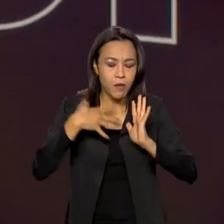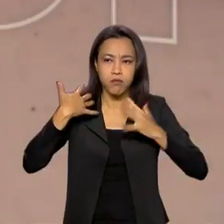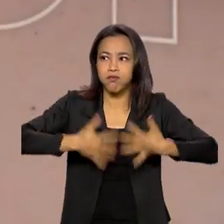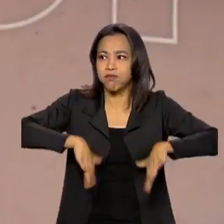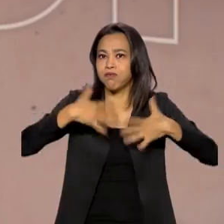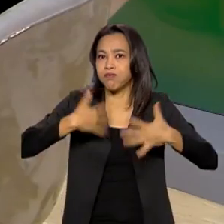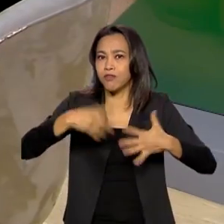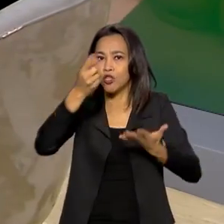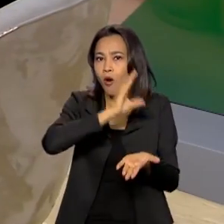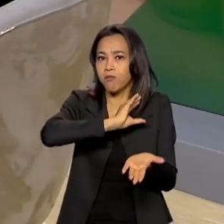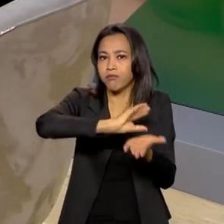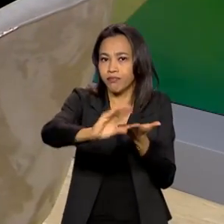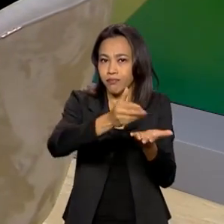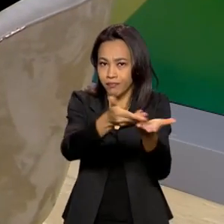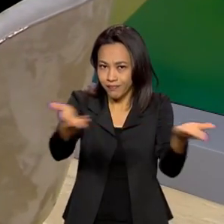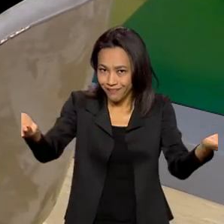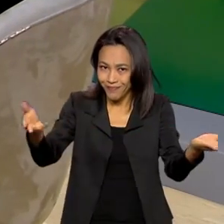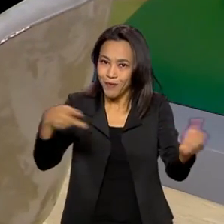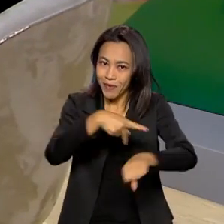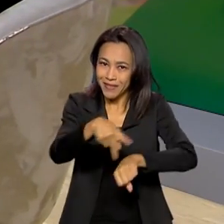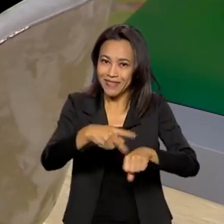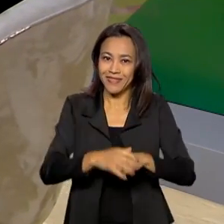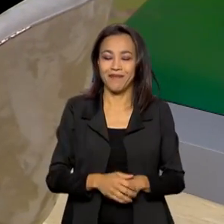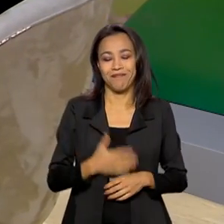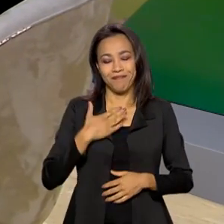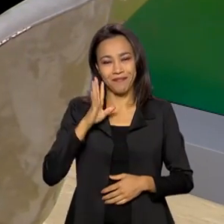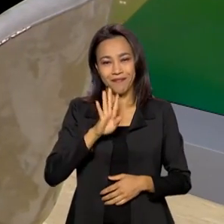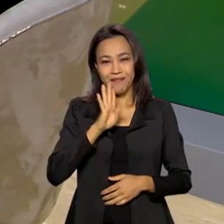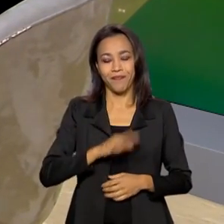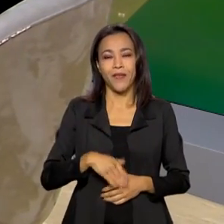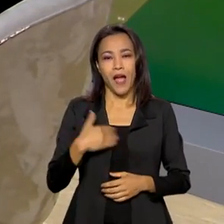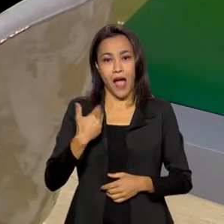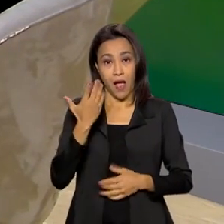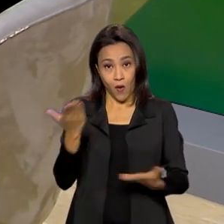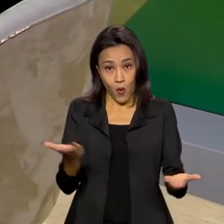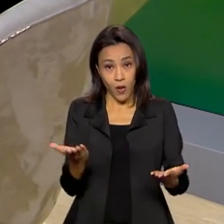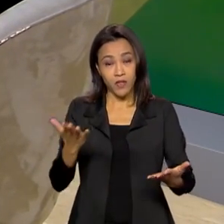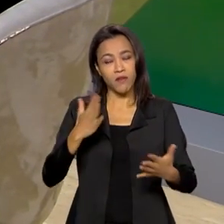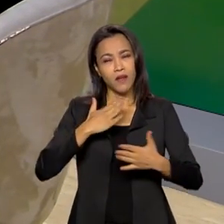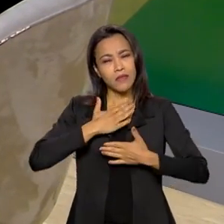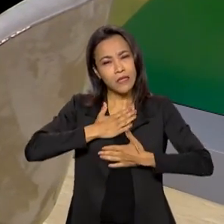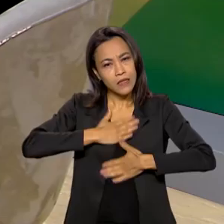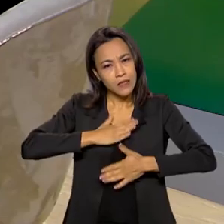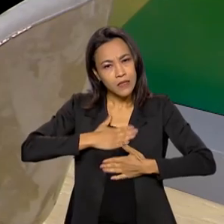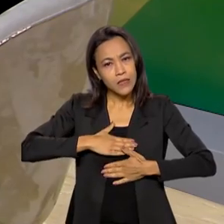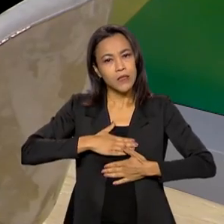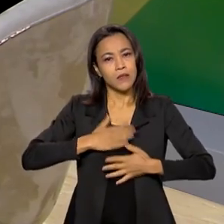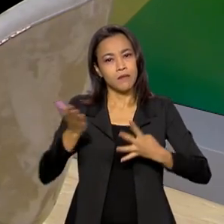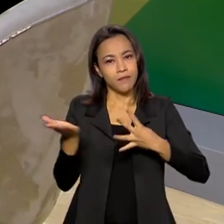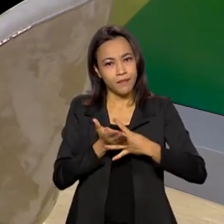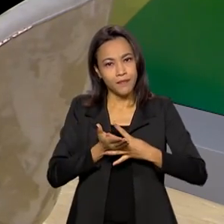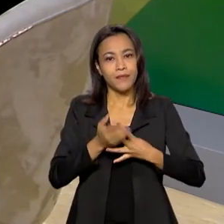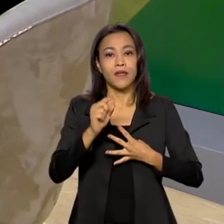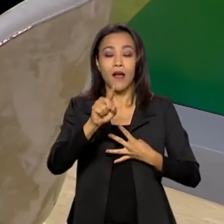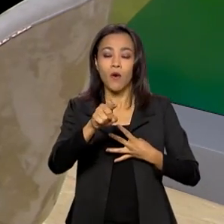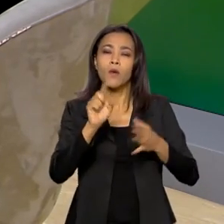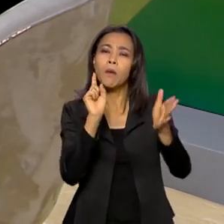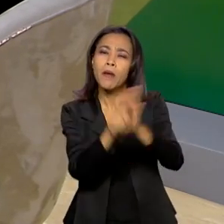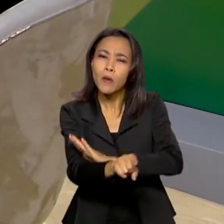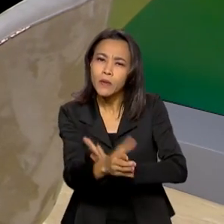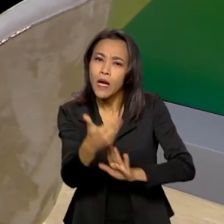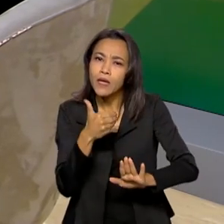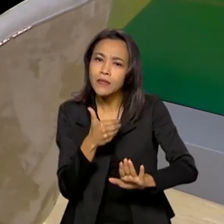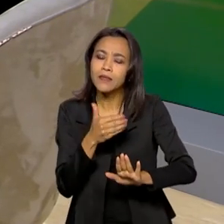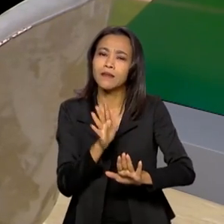país bacana Ministro a gente vai para um rápido intervalo mas eu já queria deixar uma uma uma pergunta para o senhor